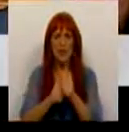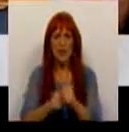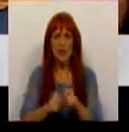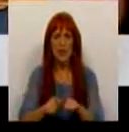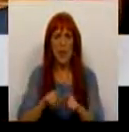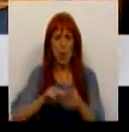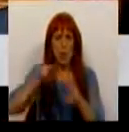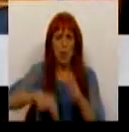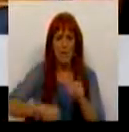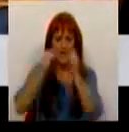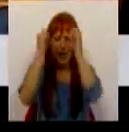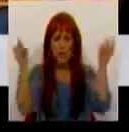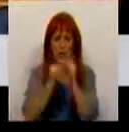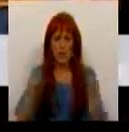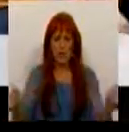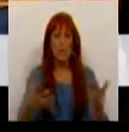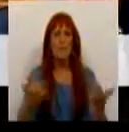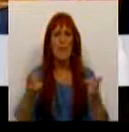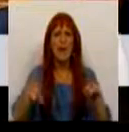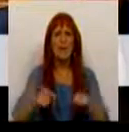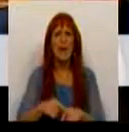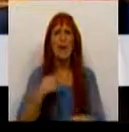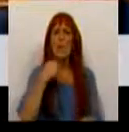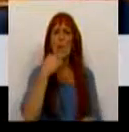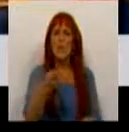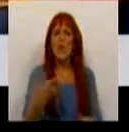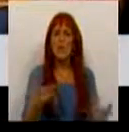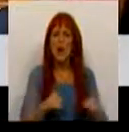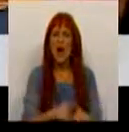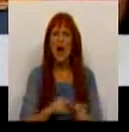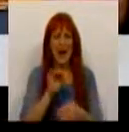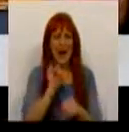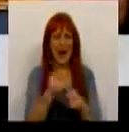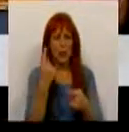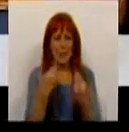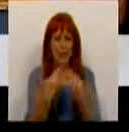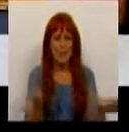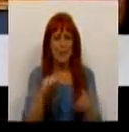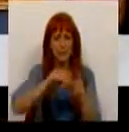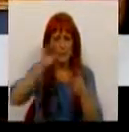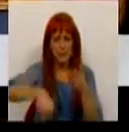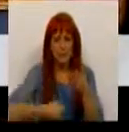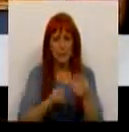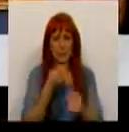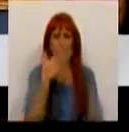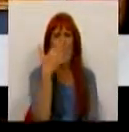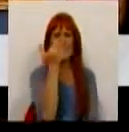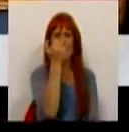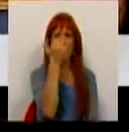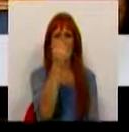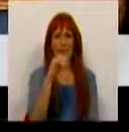as convenções internacionais. E também tenho a dizer que há uma carta aberta, assinada por